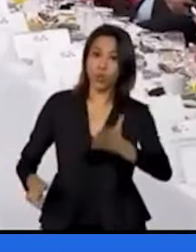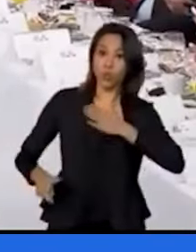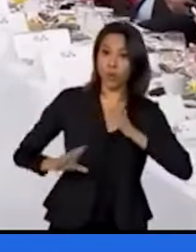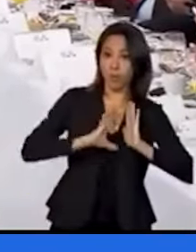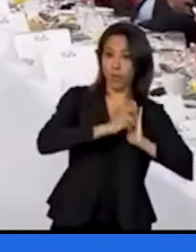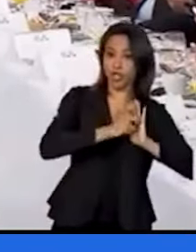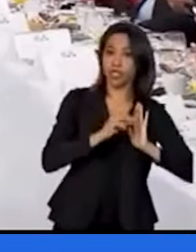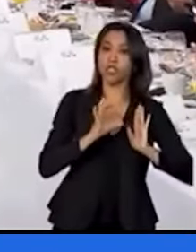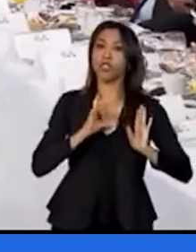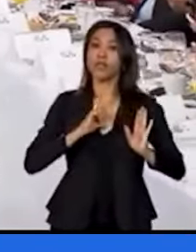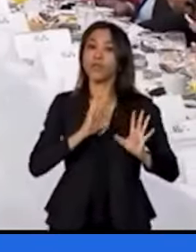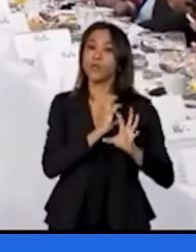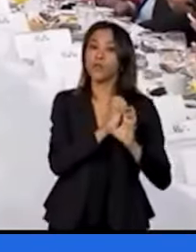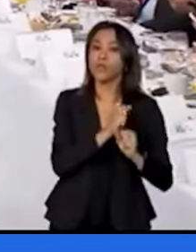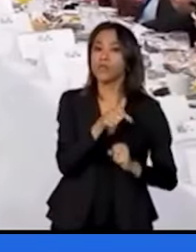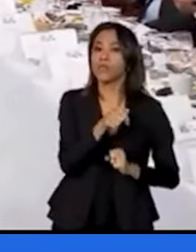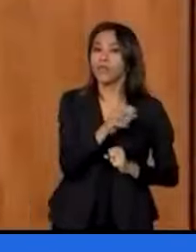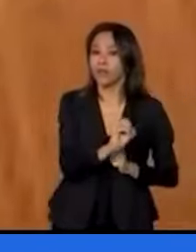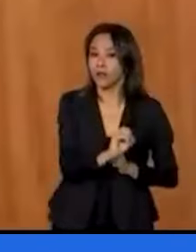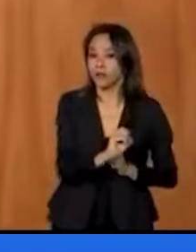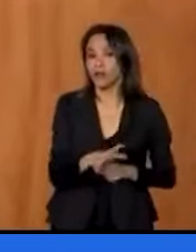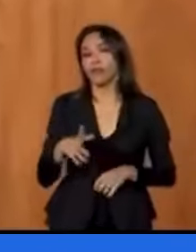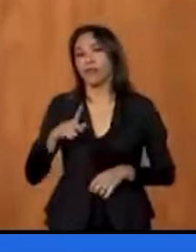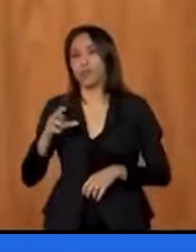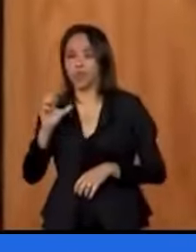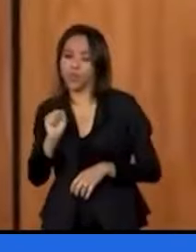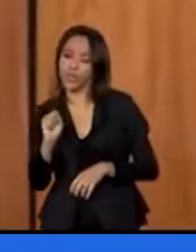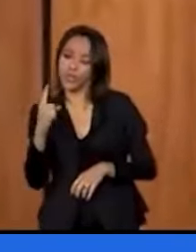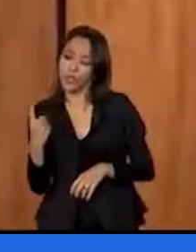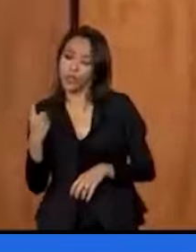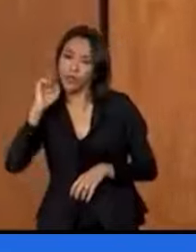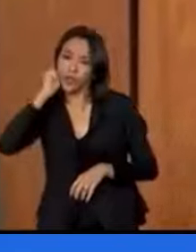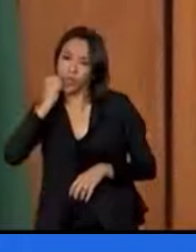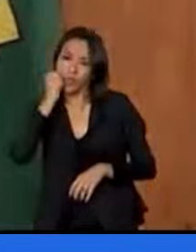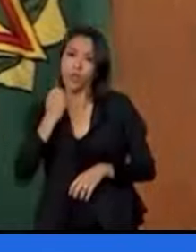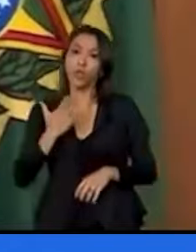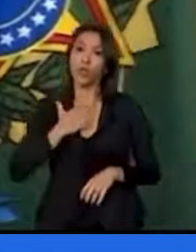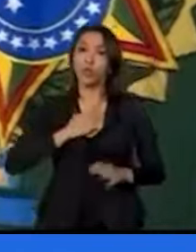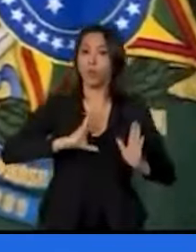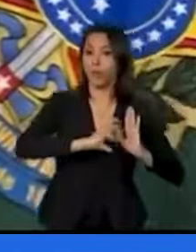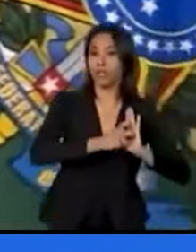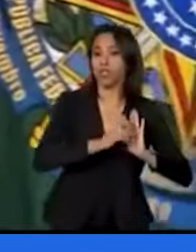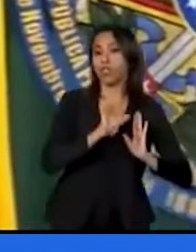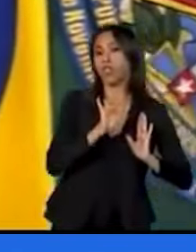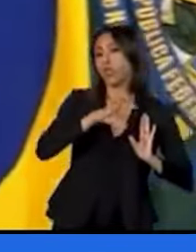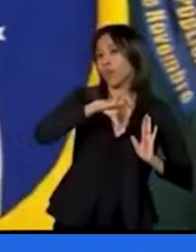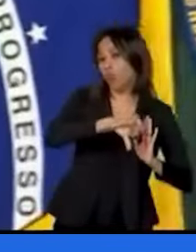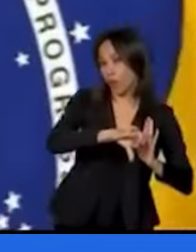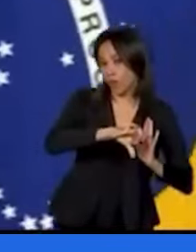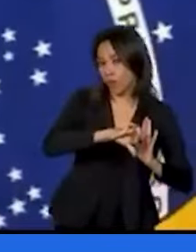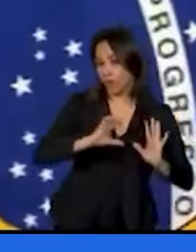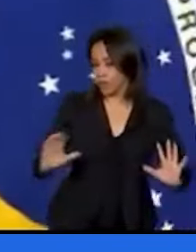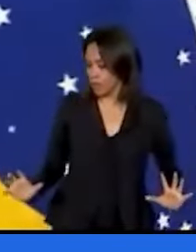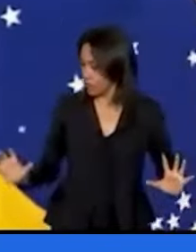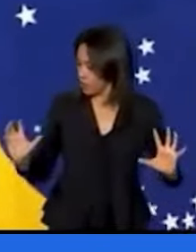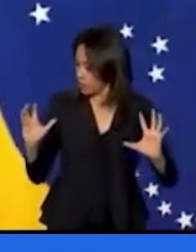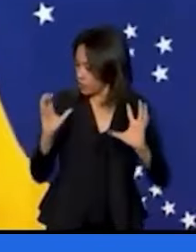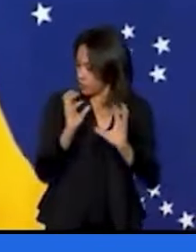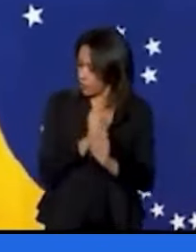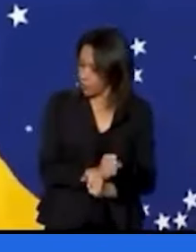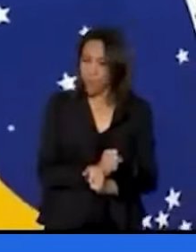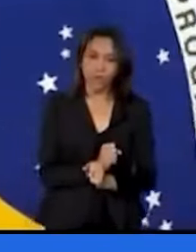70 nós temos 81 senadores o meu partido só tem nove se a gente somar os nossos